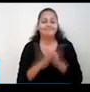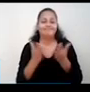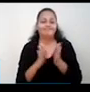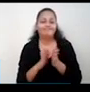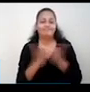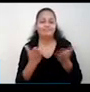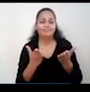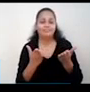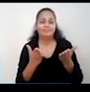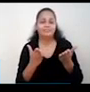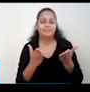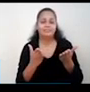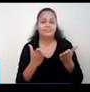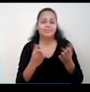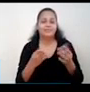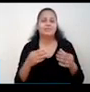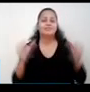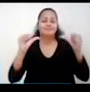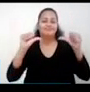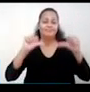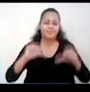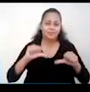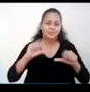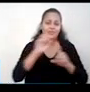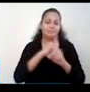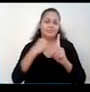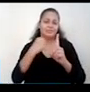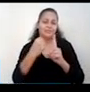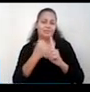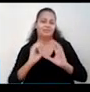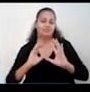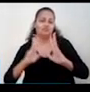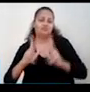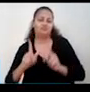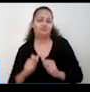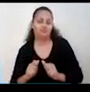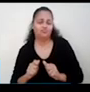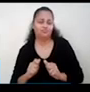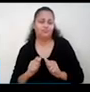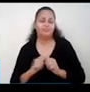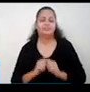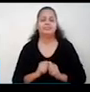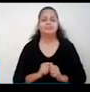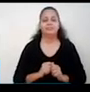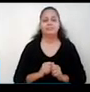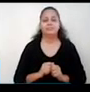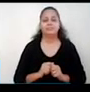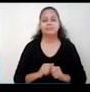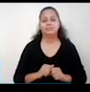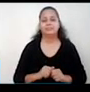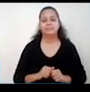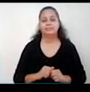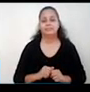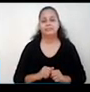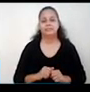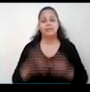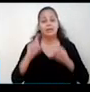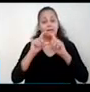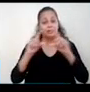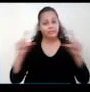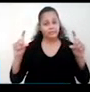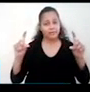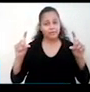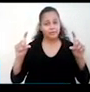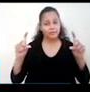traz consequências muito ruins para toda a sociedade, não é só para a pessoa que está na situação de miséria. Olha só essa frase: